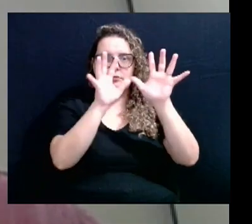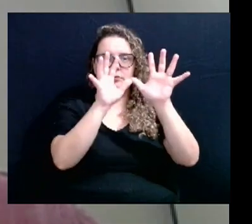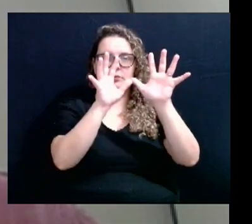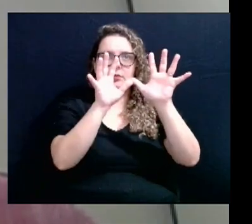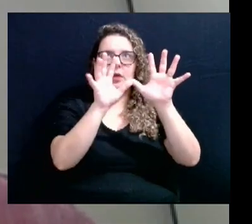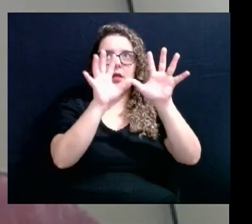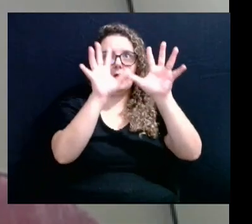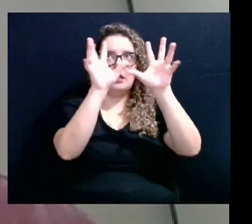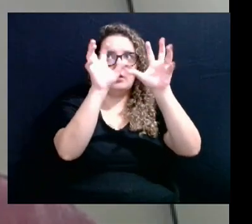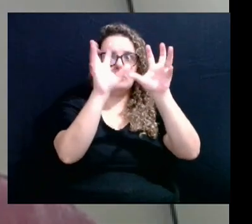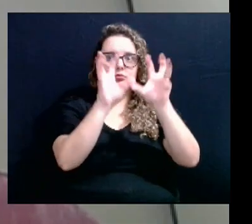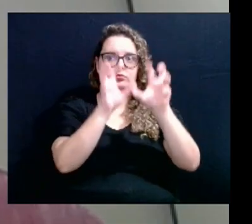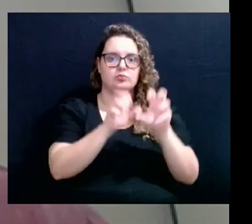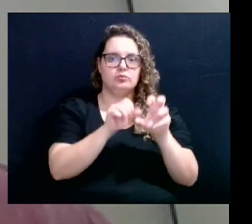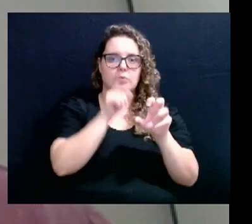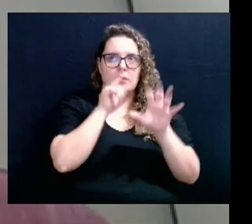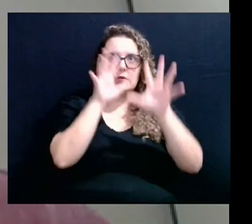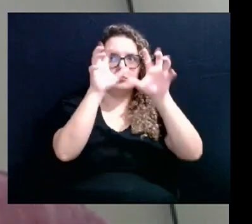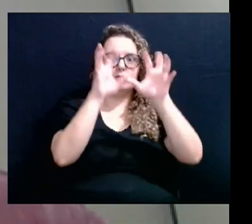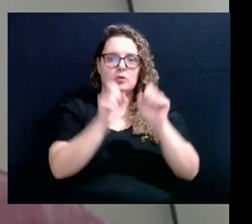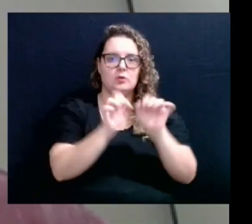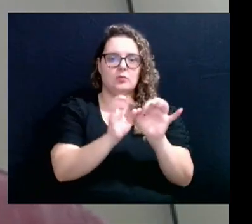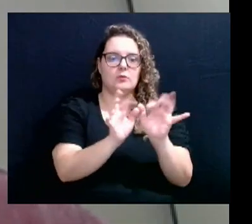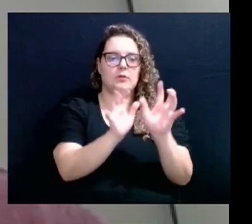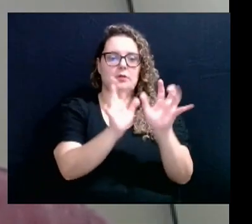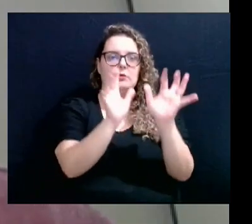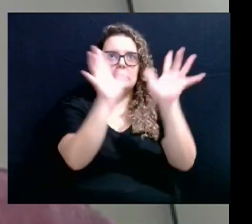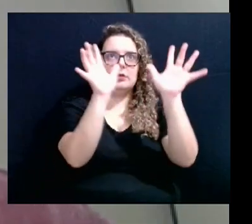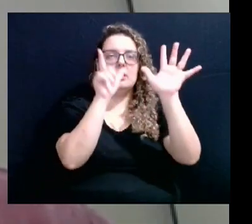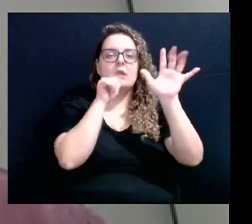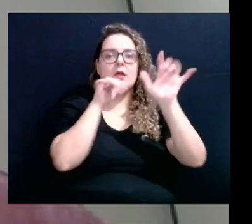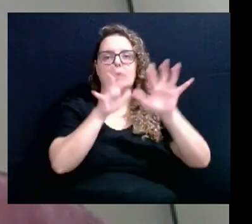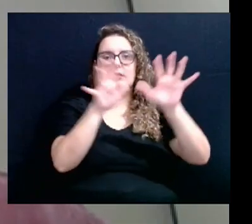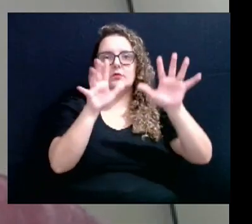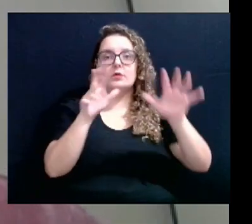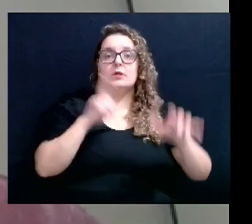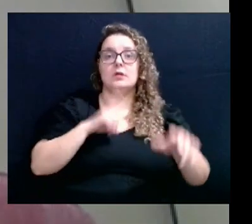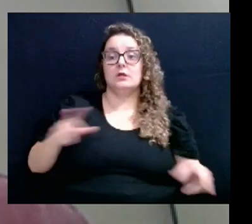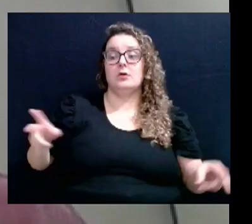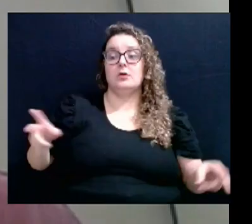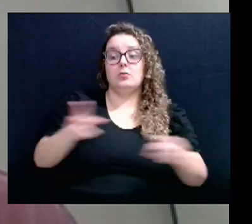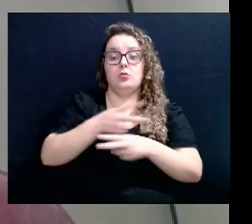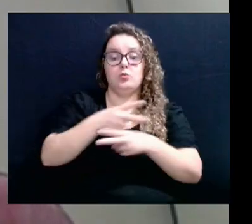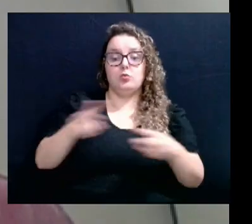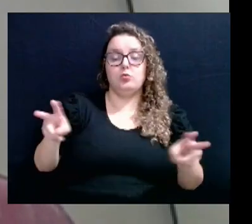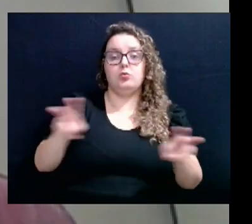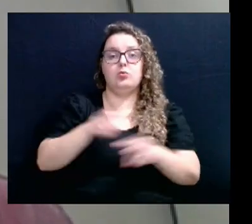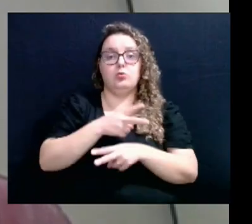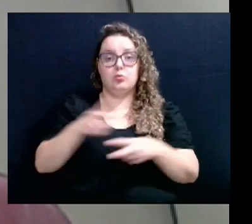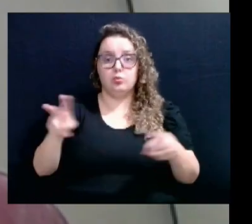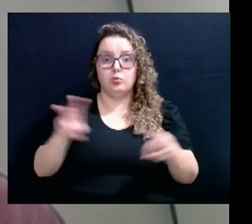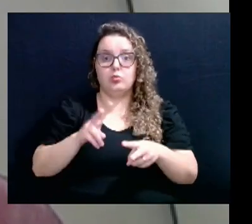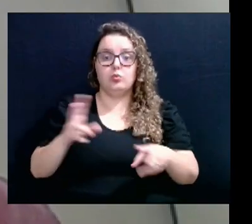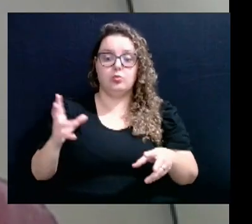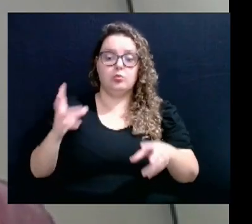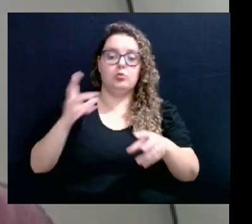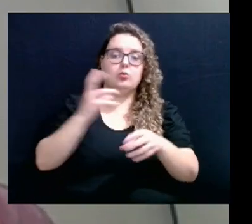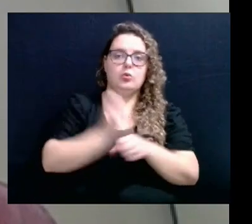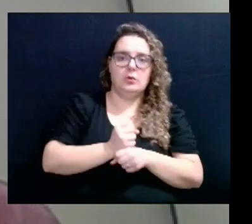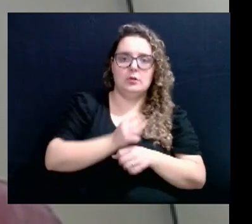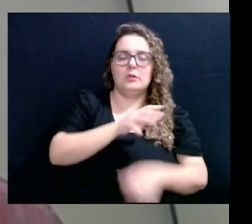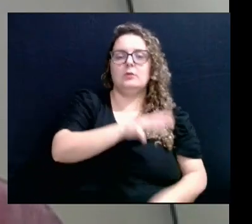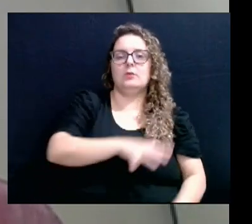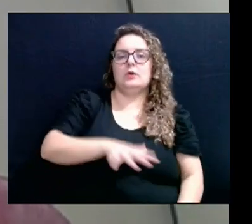para a atmosfera. E além disso a gente tem esses ventos que se juntam nessa região